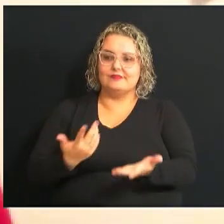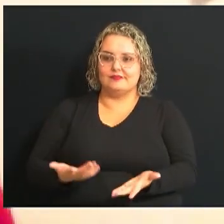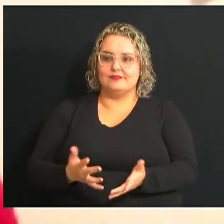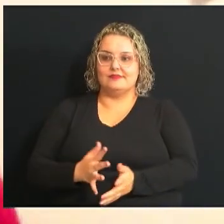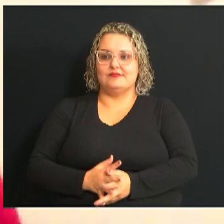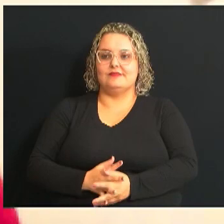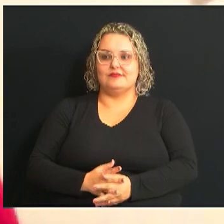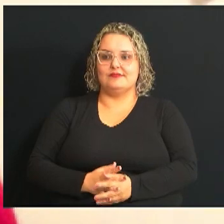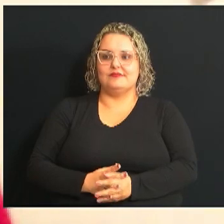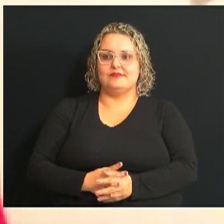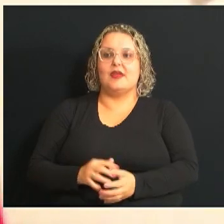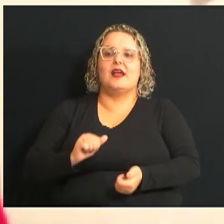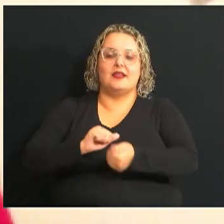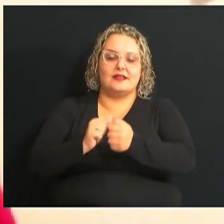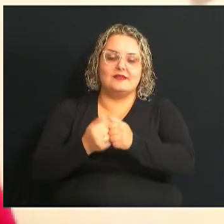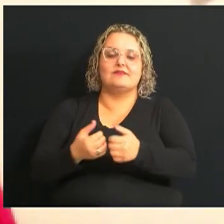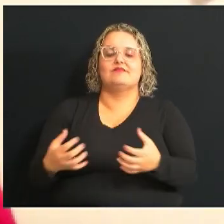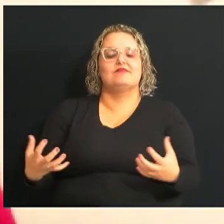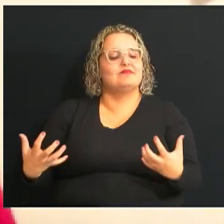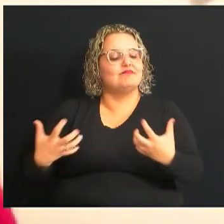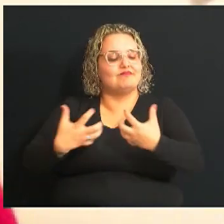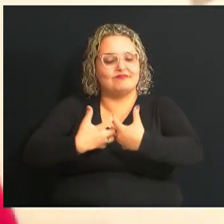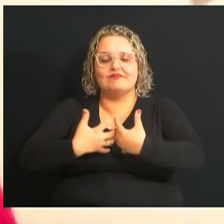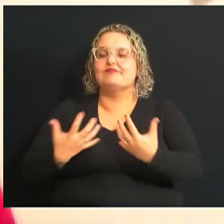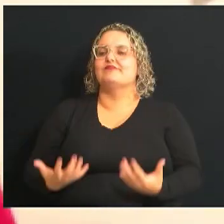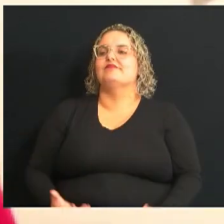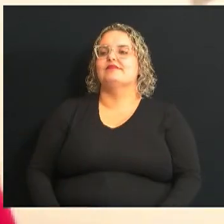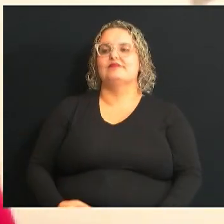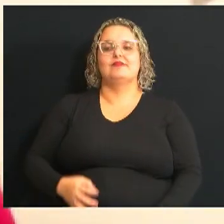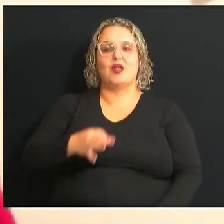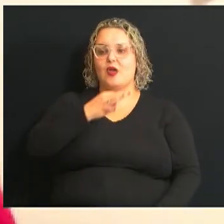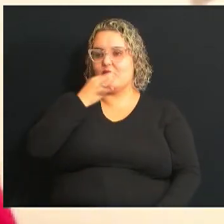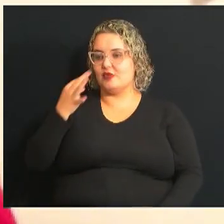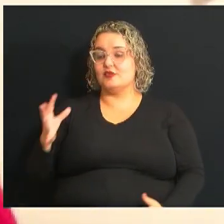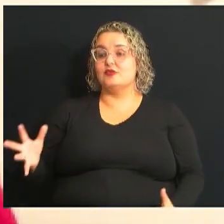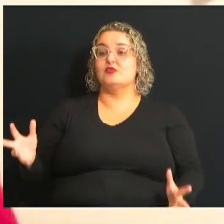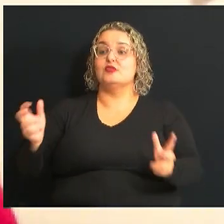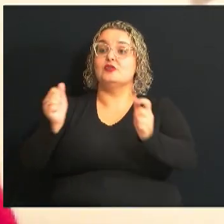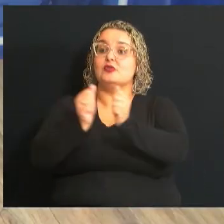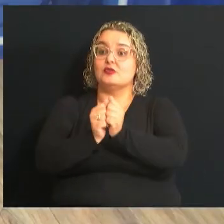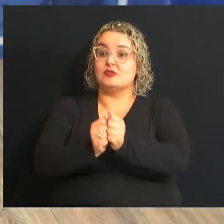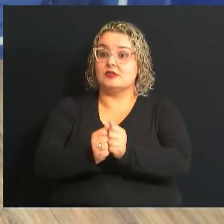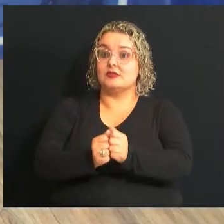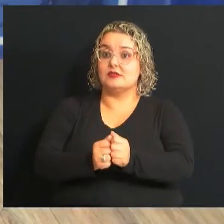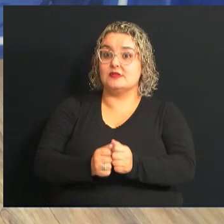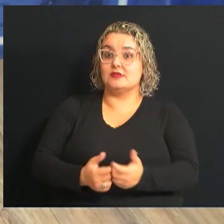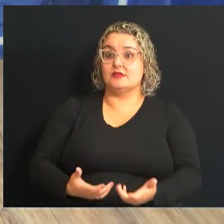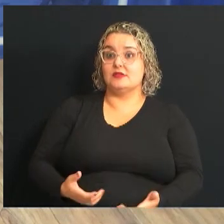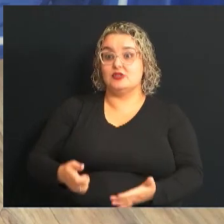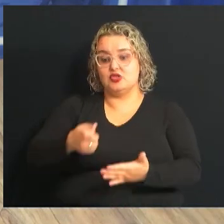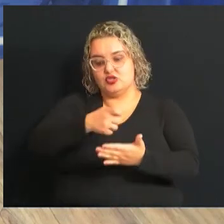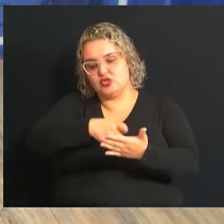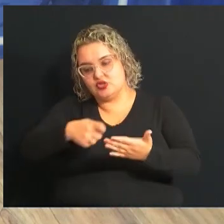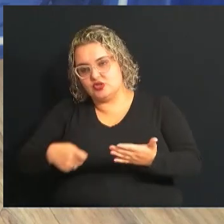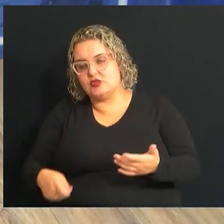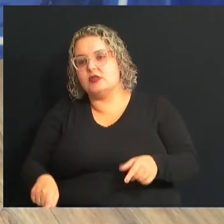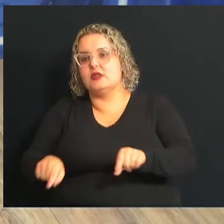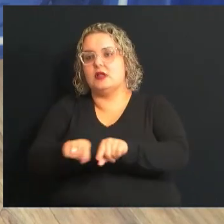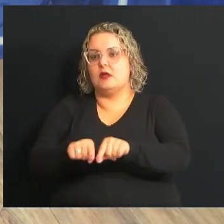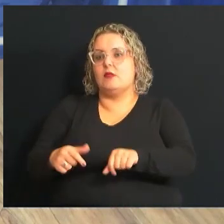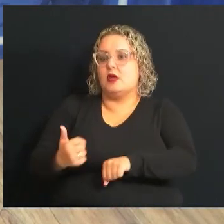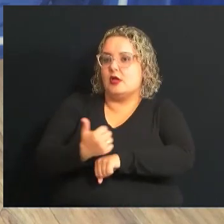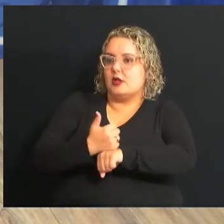esse encaixe, assim, e foi daí que veio. Ótimo. Juntando esses seus dois lados, de escritora e do trabalho que